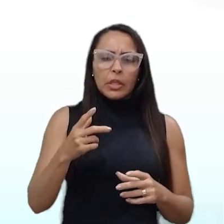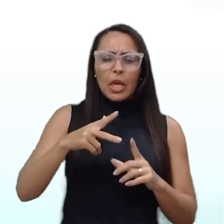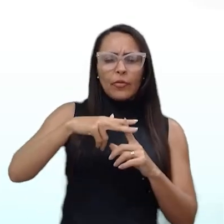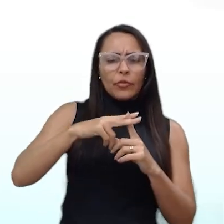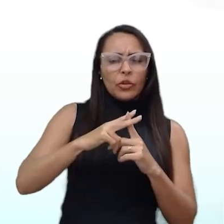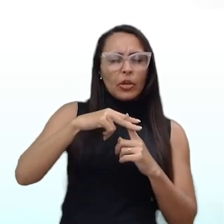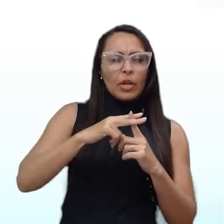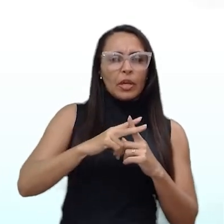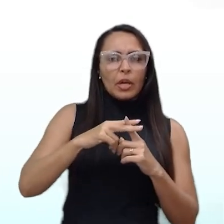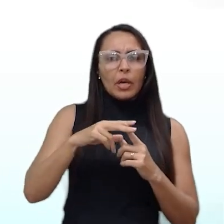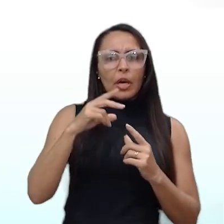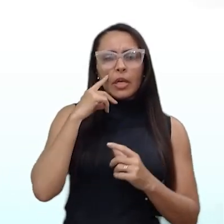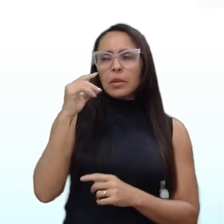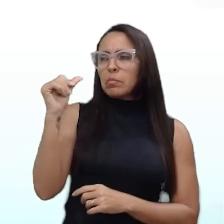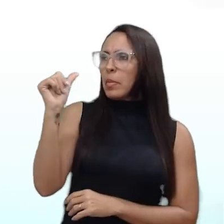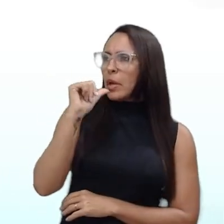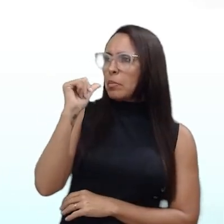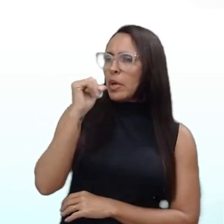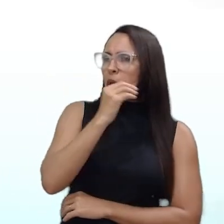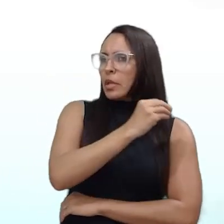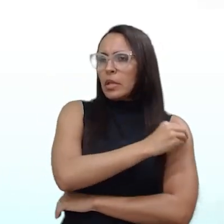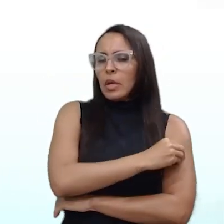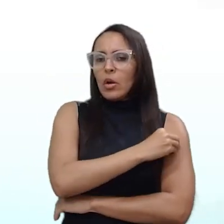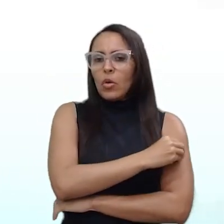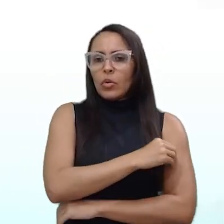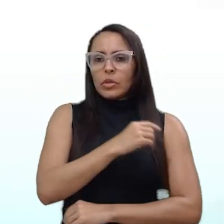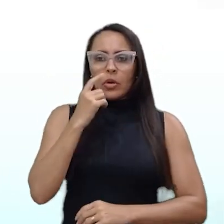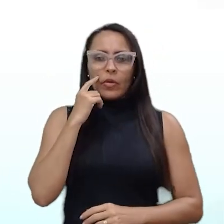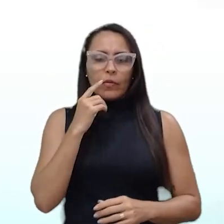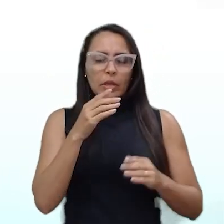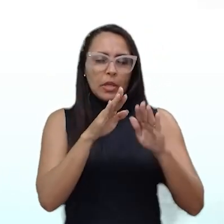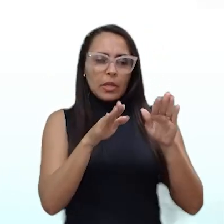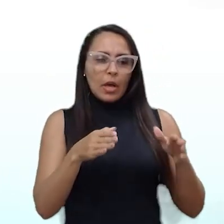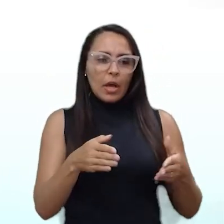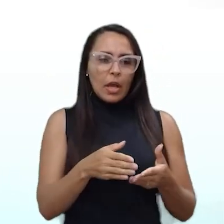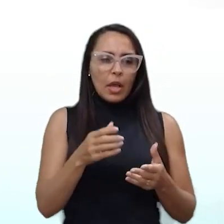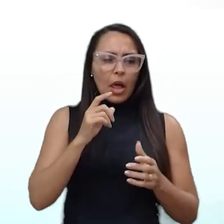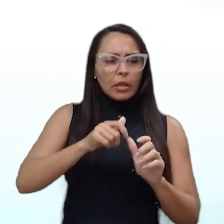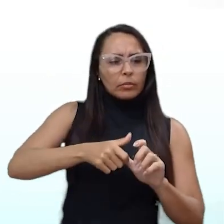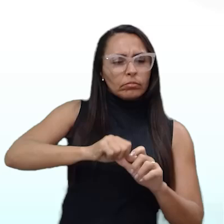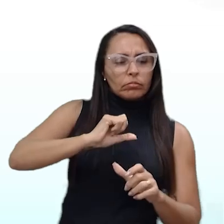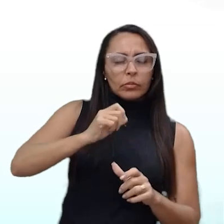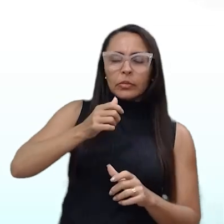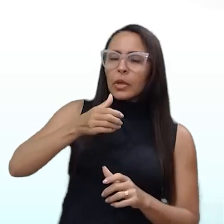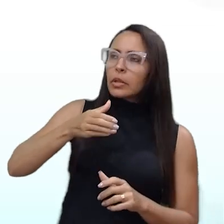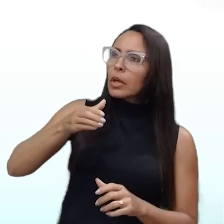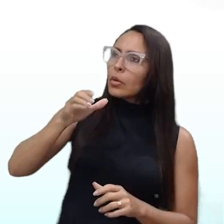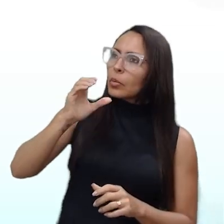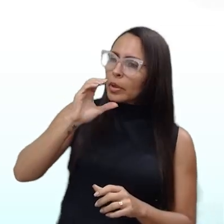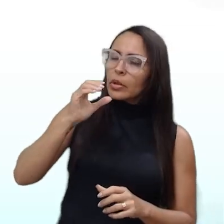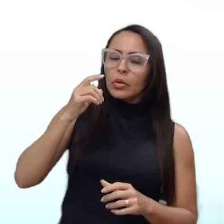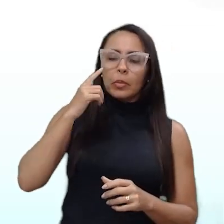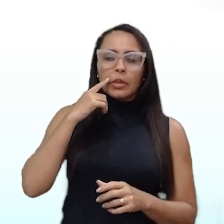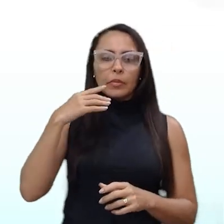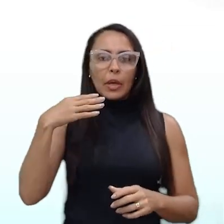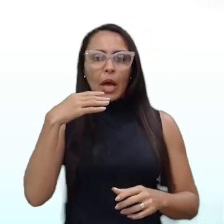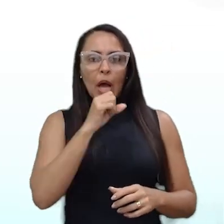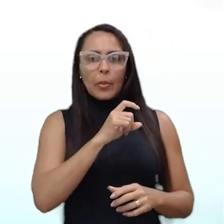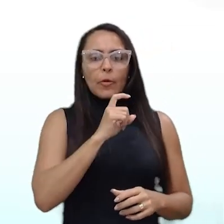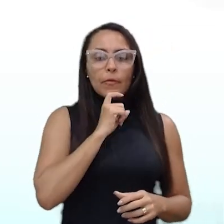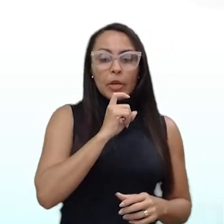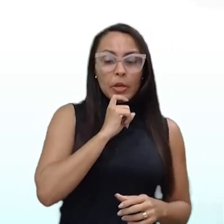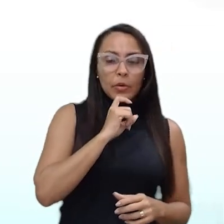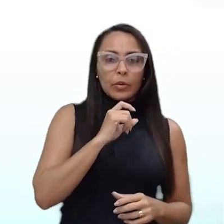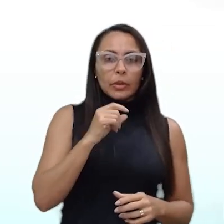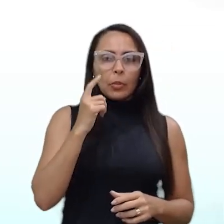ou bebidas alcoólicas são vendidas em latas de alumínio, exatamente para que ele possa tanto esfriar mais rápido, né? Você